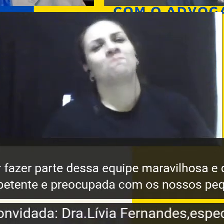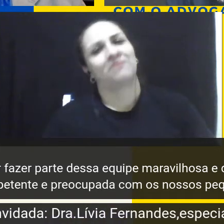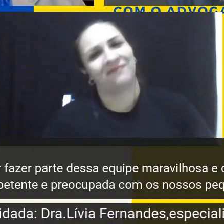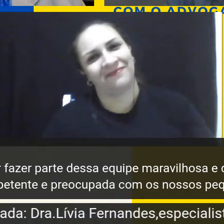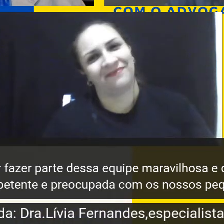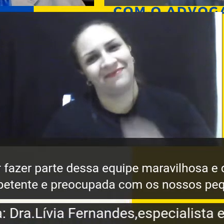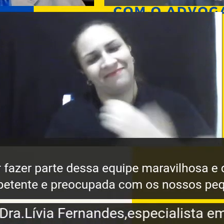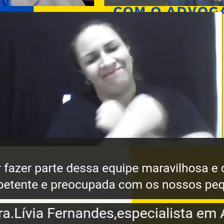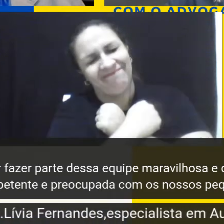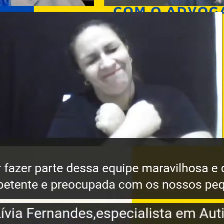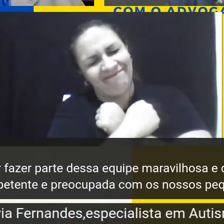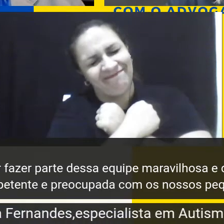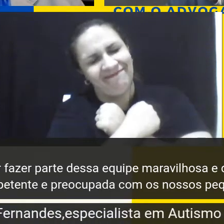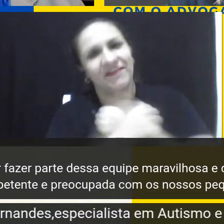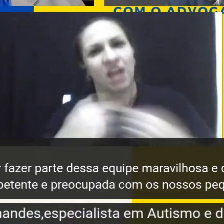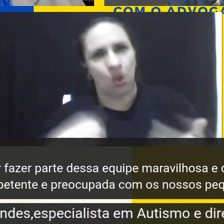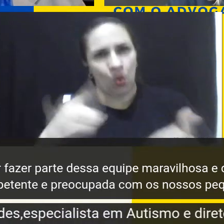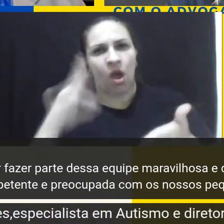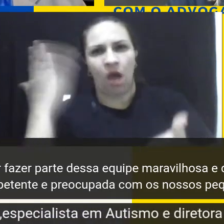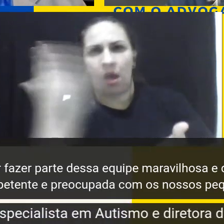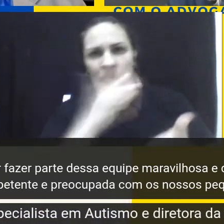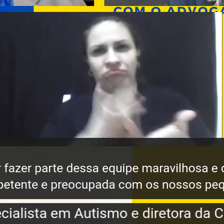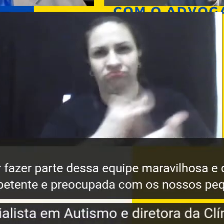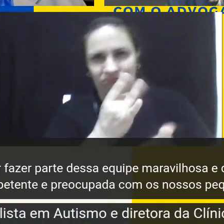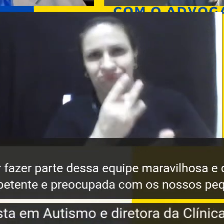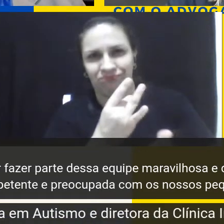abraço. assino embaixo, que eu realmente,